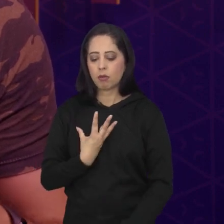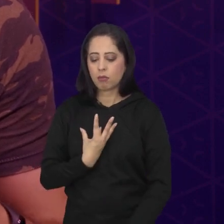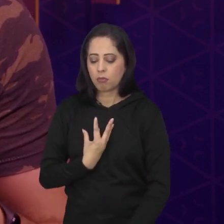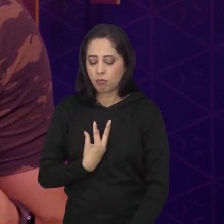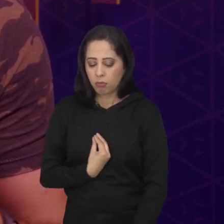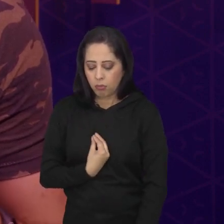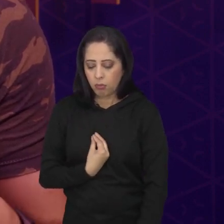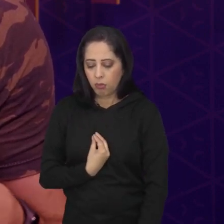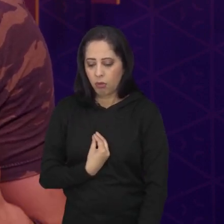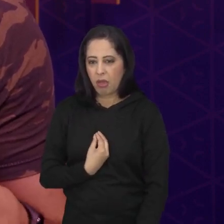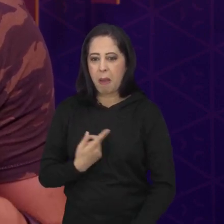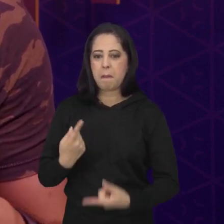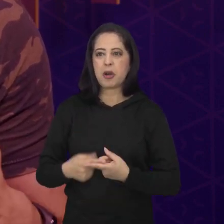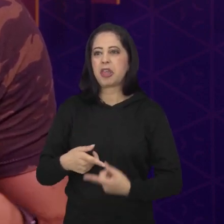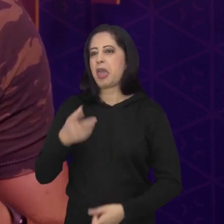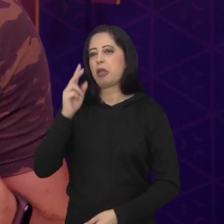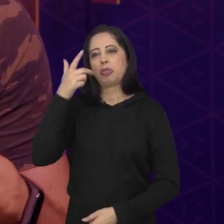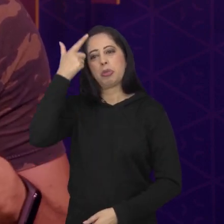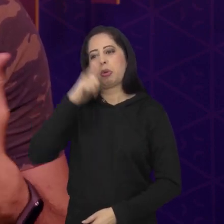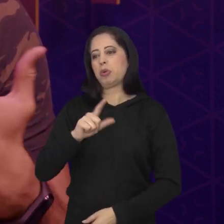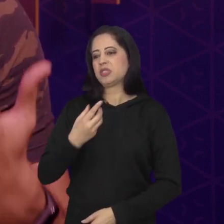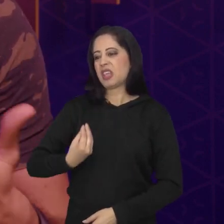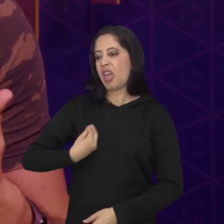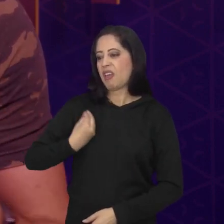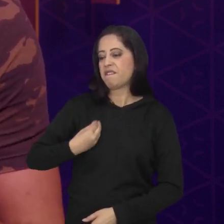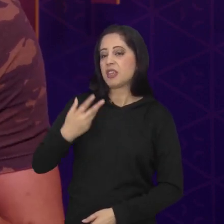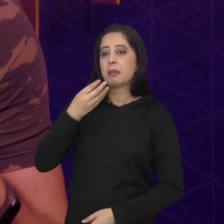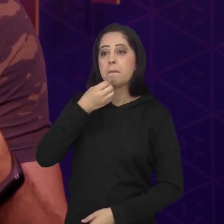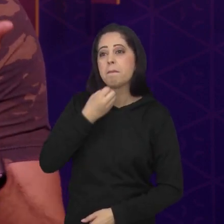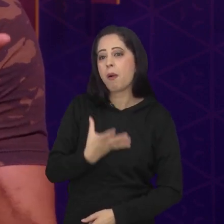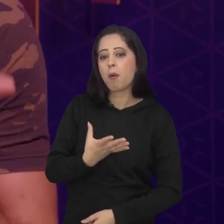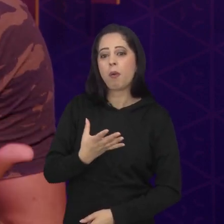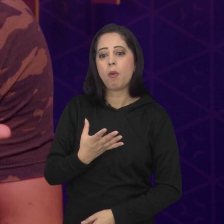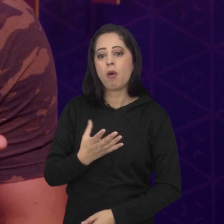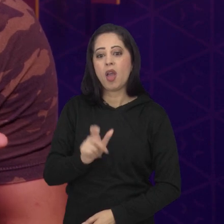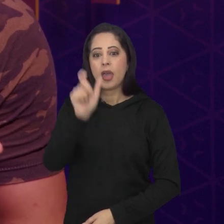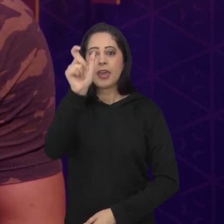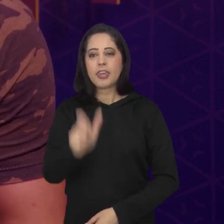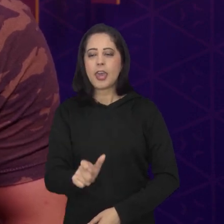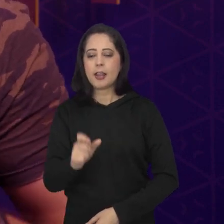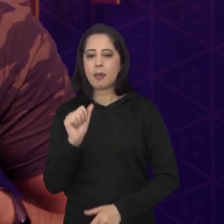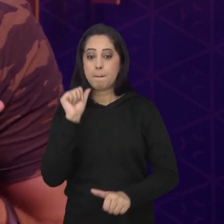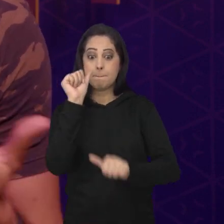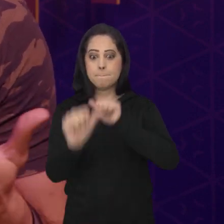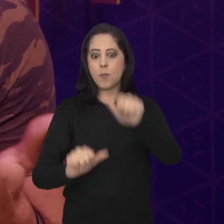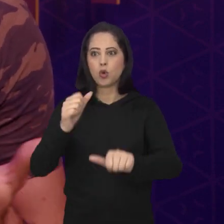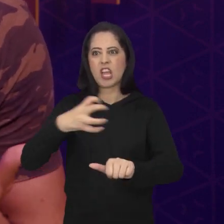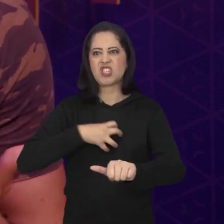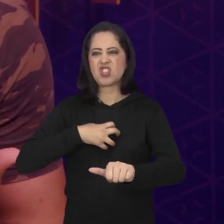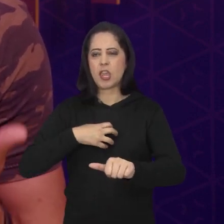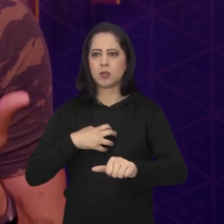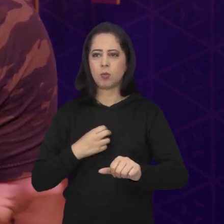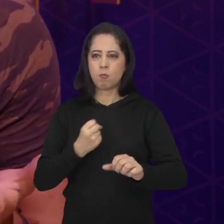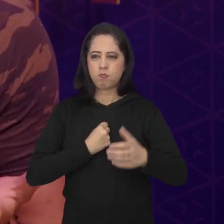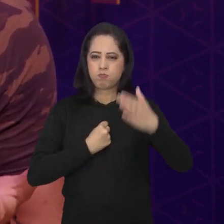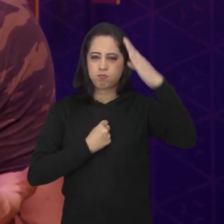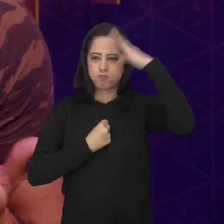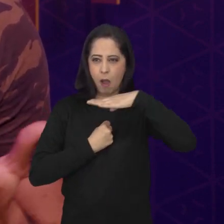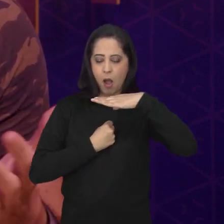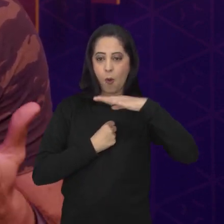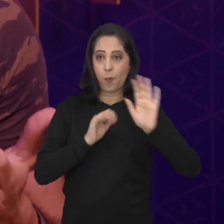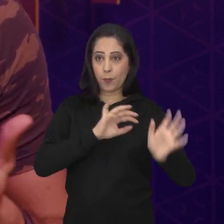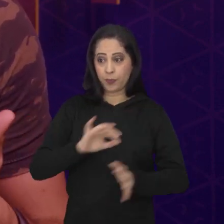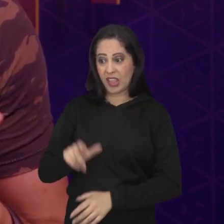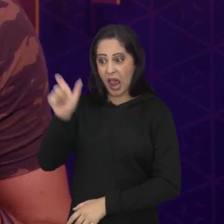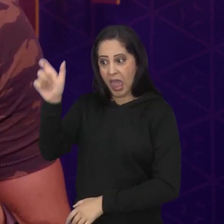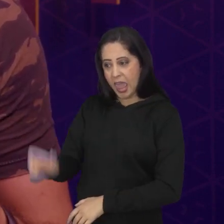mas ele começa a se frustrar, porque ele não dá certo na vida, porque ele não tem bons relacionamentos. E isso faz dele um vilão. E